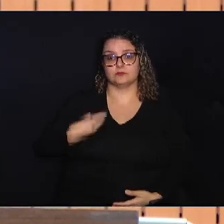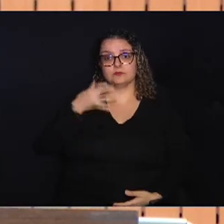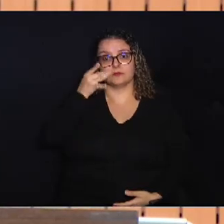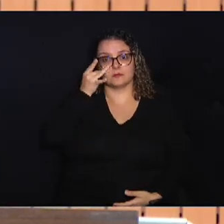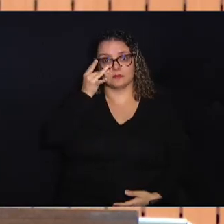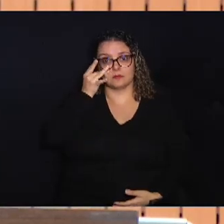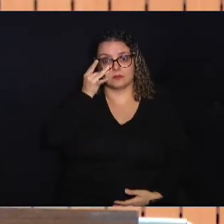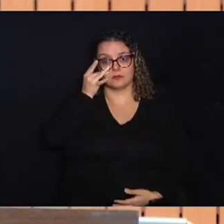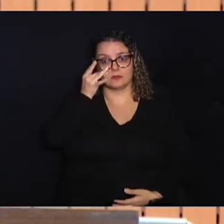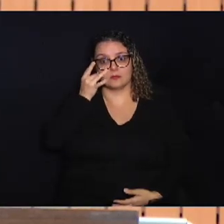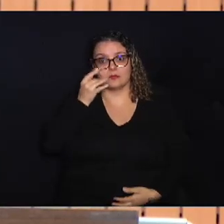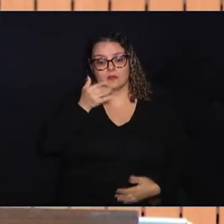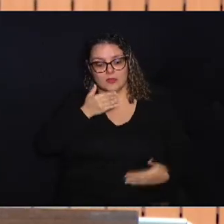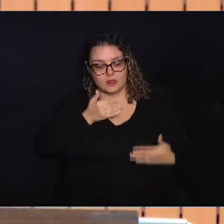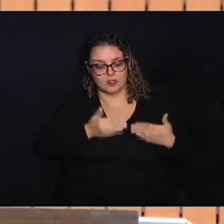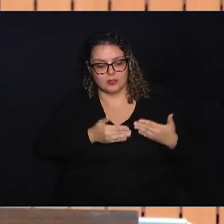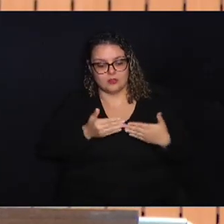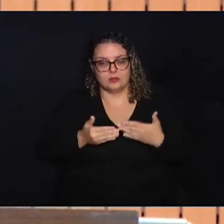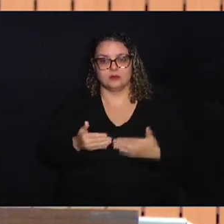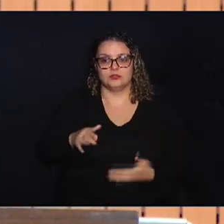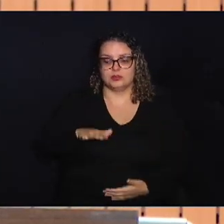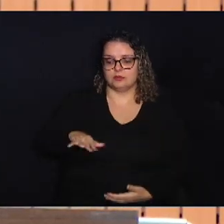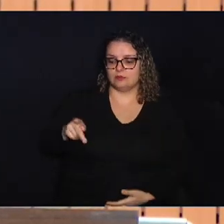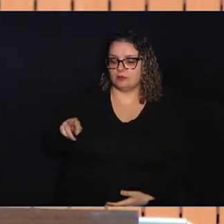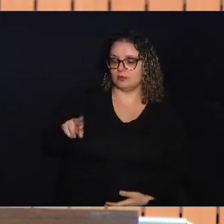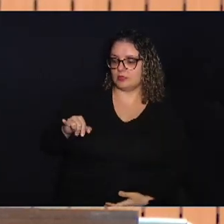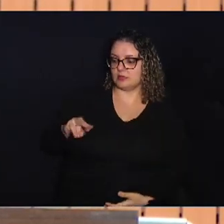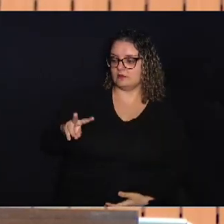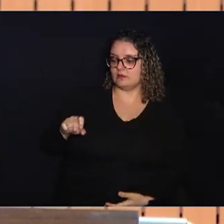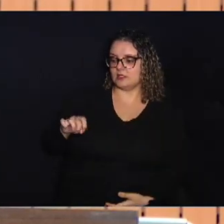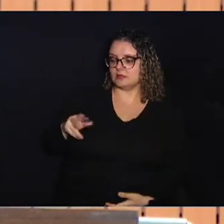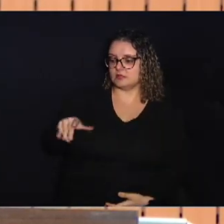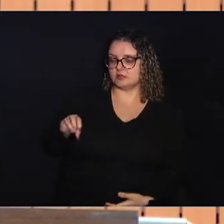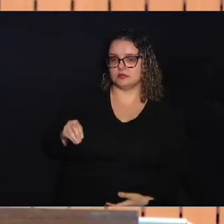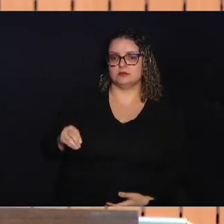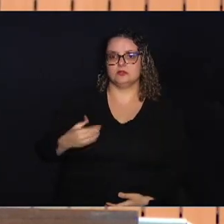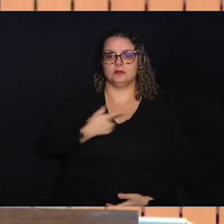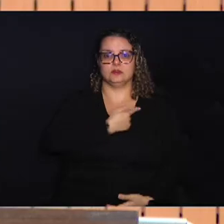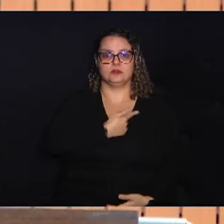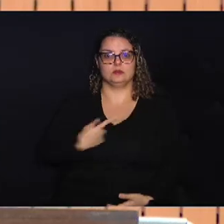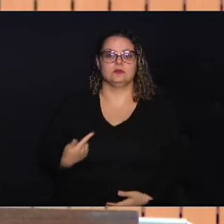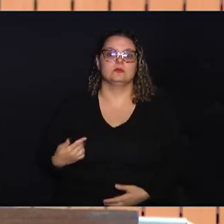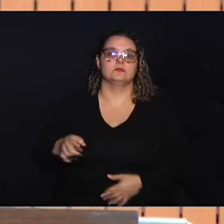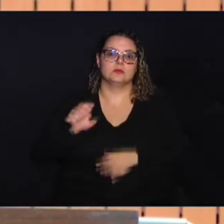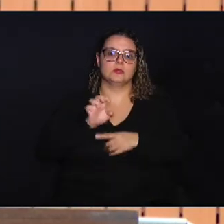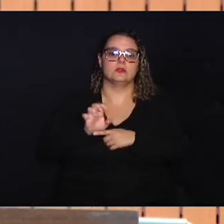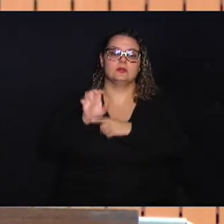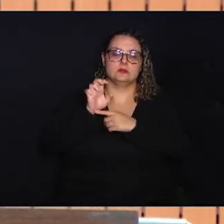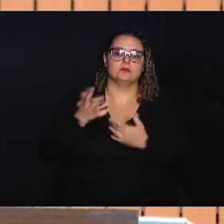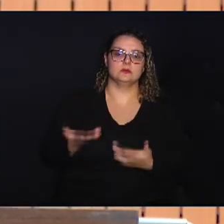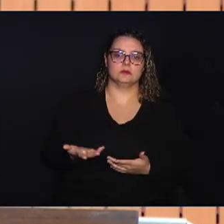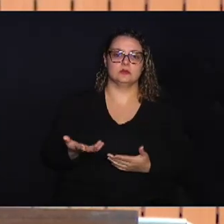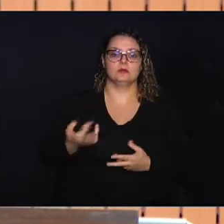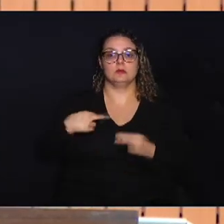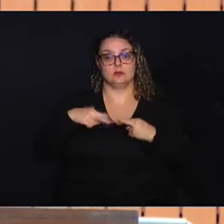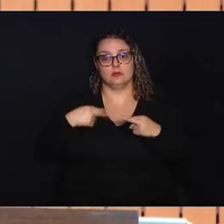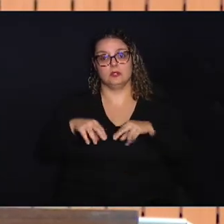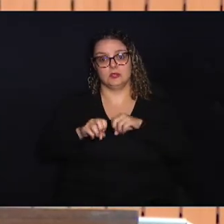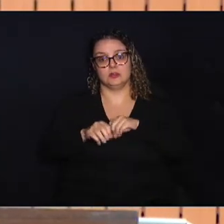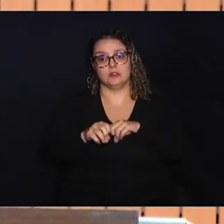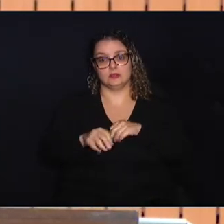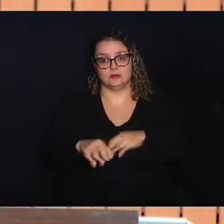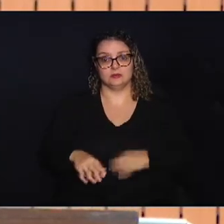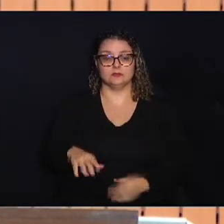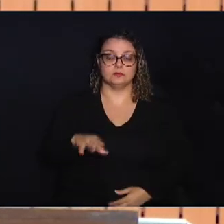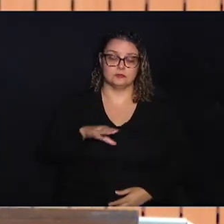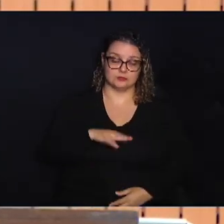esse processo de privatização que o governador do Estado está tocando aí com relação à educação no